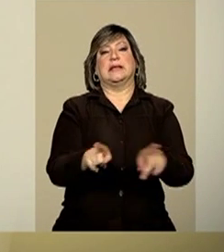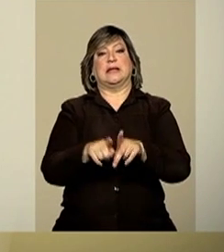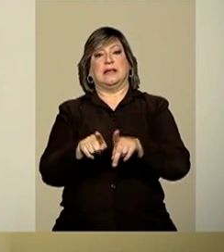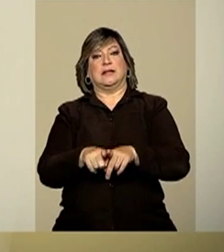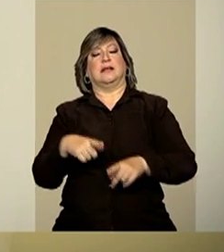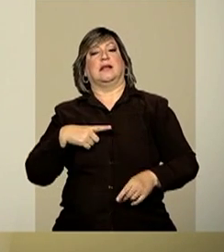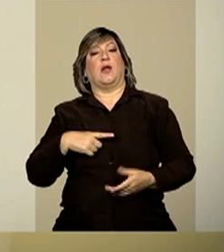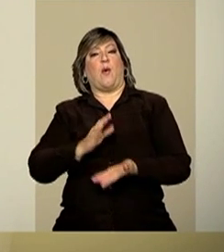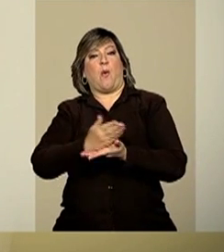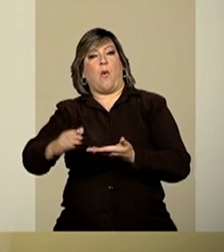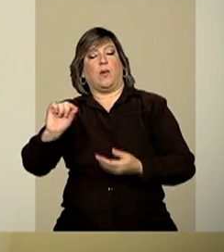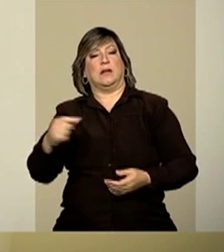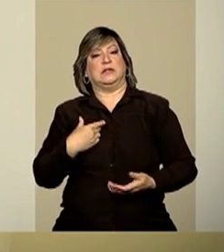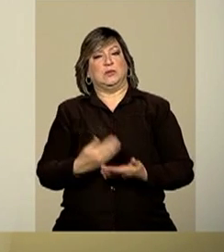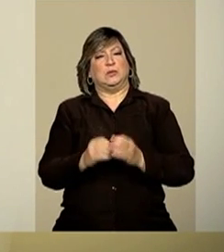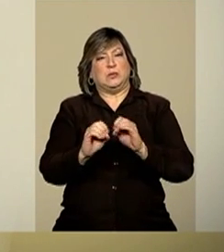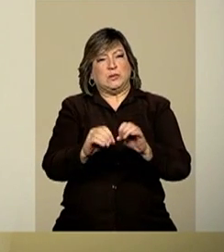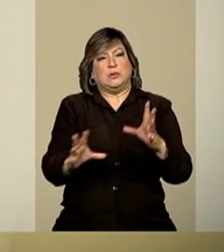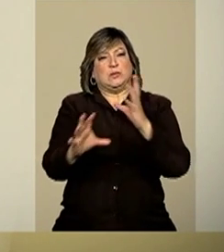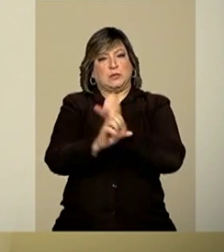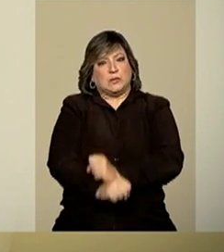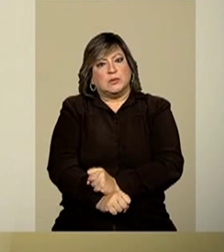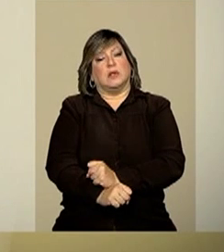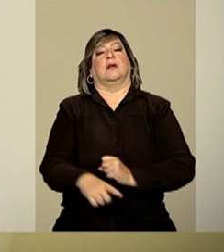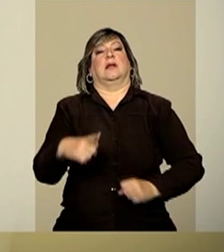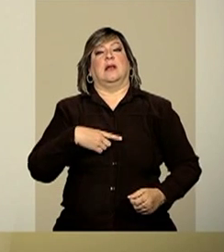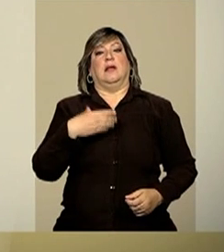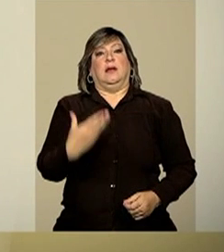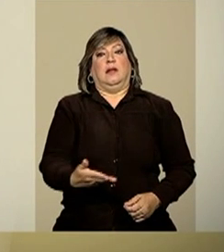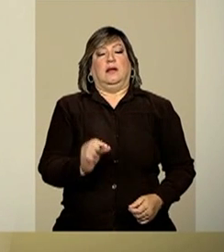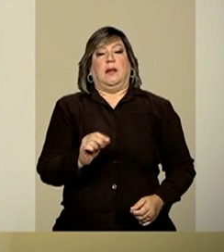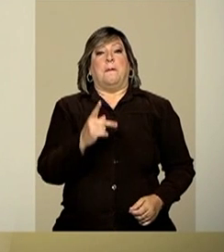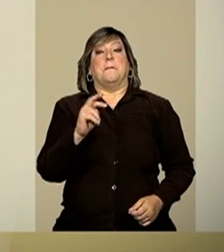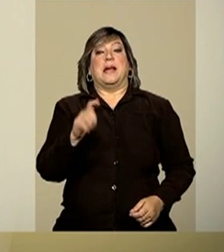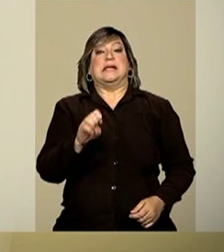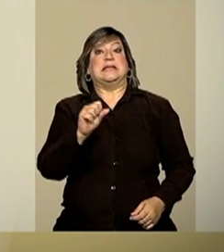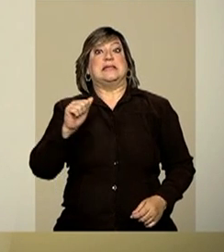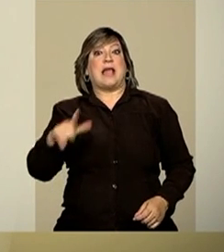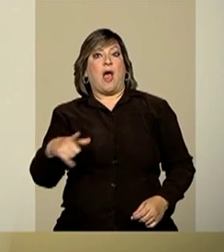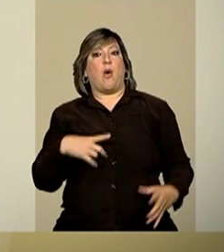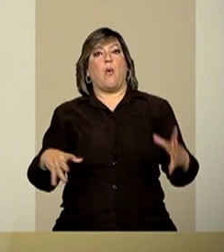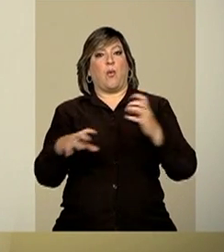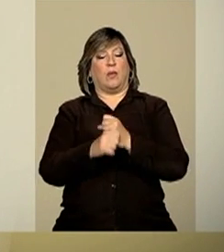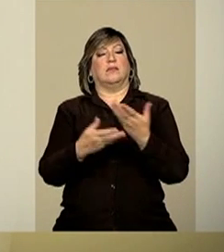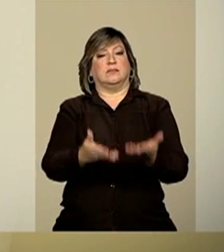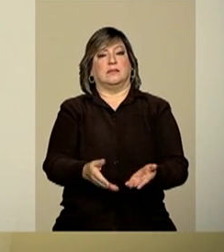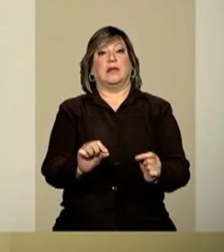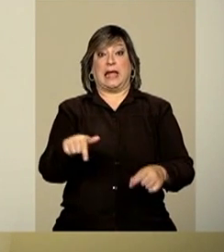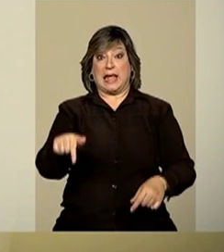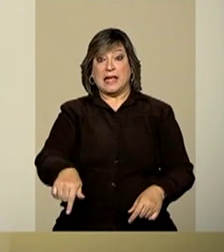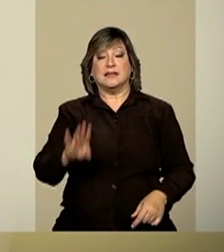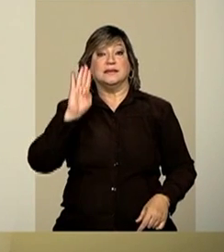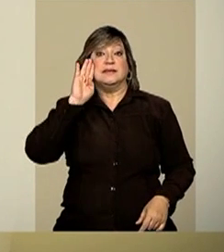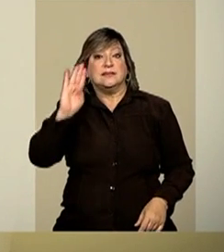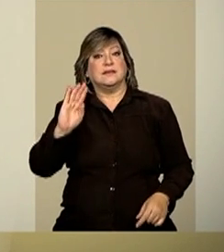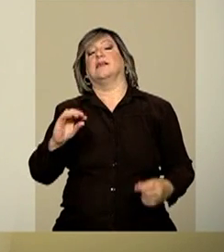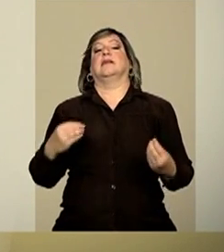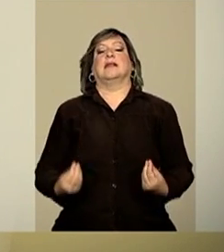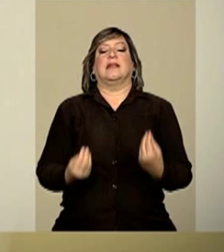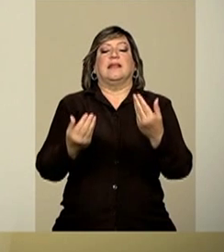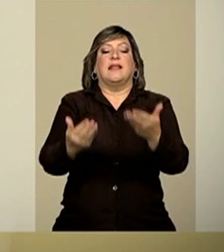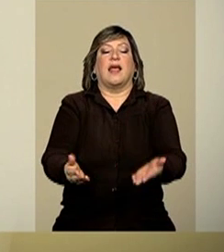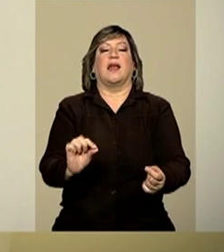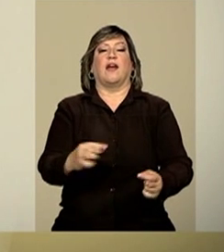Pré-Sal para a Educação. Esse será um dos maiores legados do nosso governo às gerações presentes e